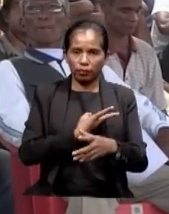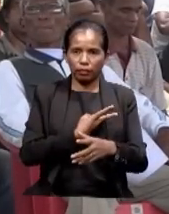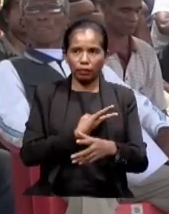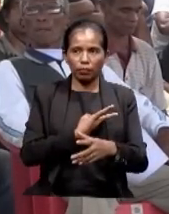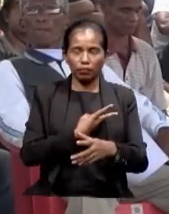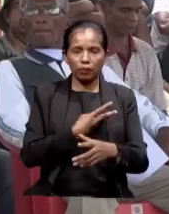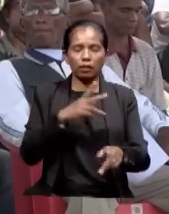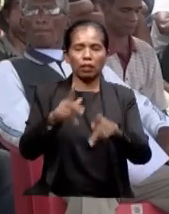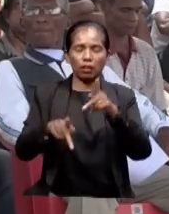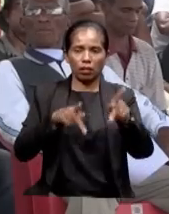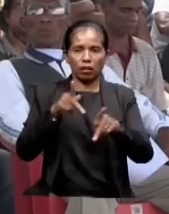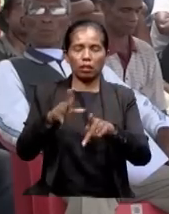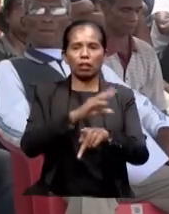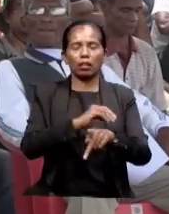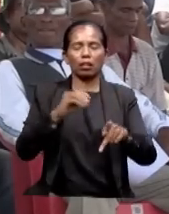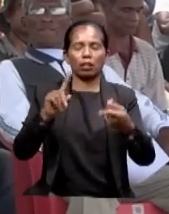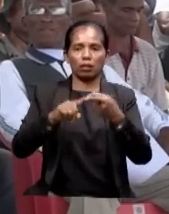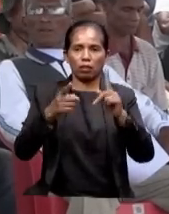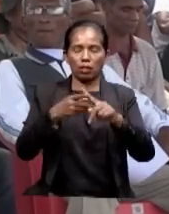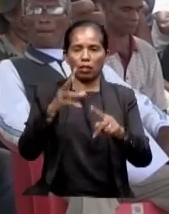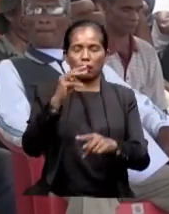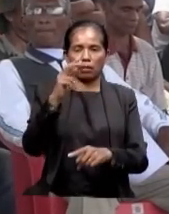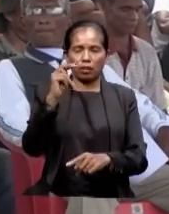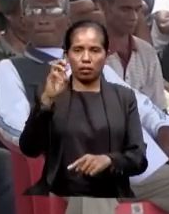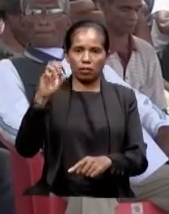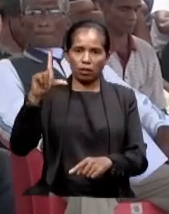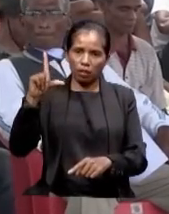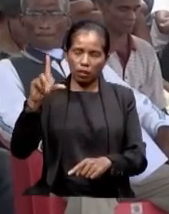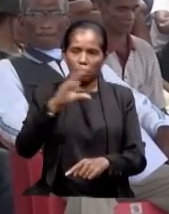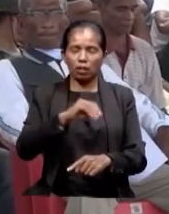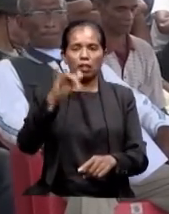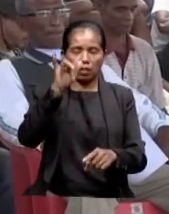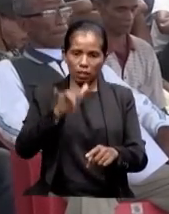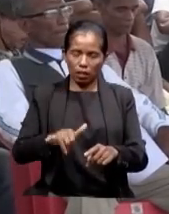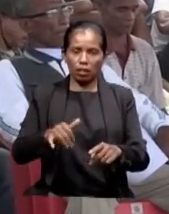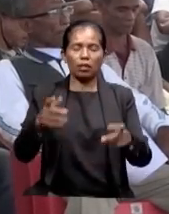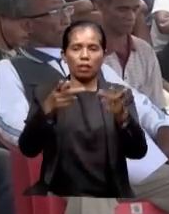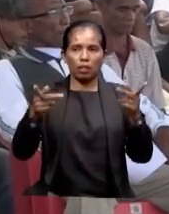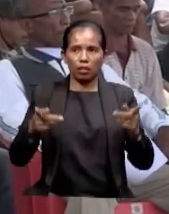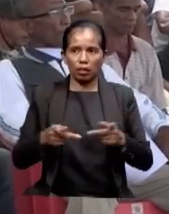e tenia camarada, e tenia companheiro Manelo Guzmão, cata, nia ela René, foi